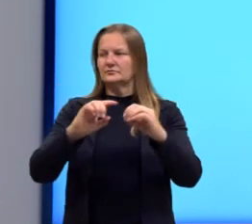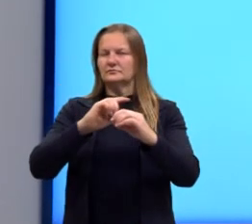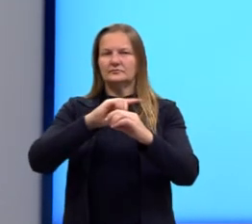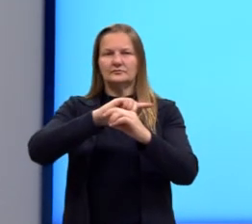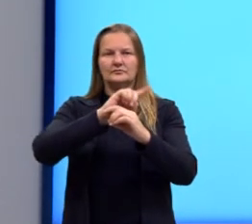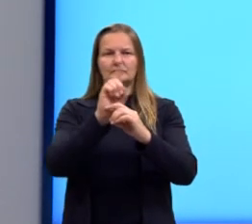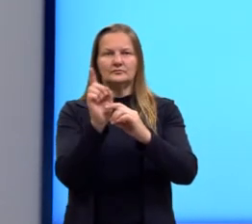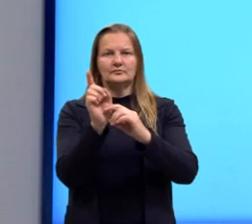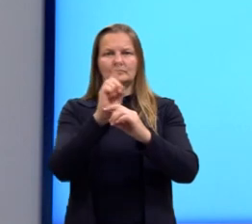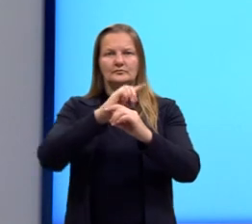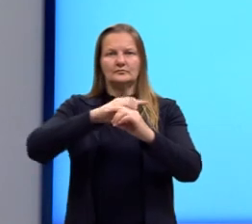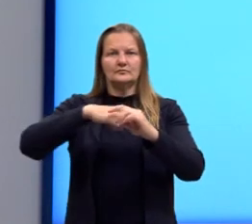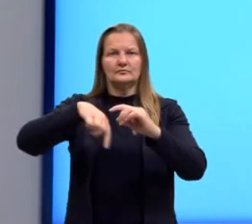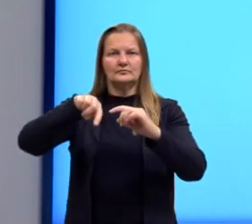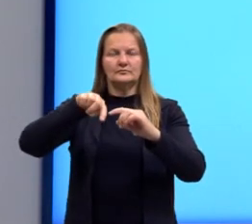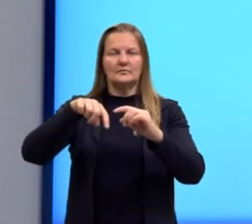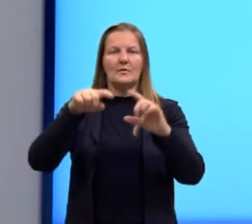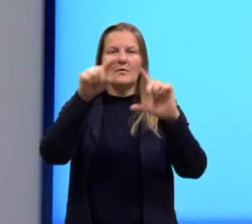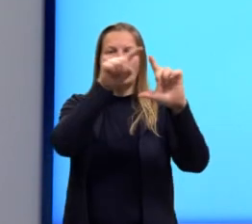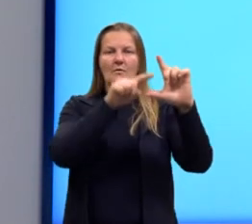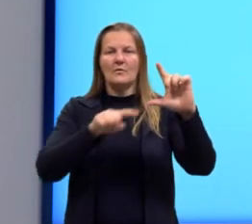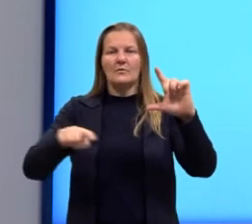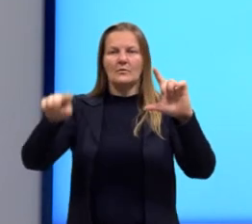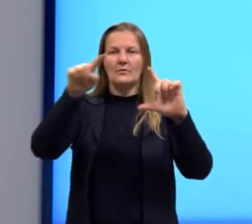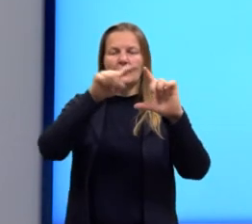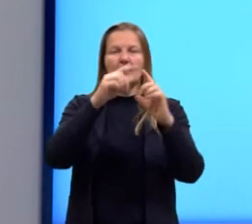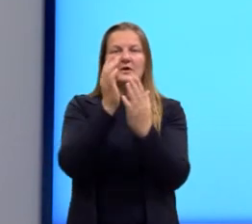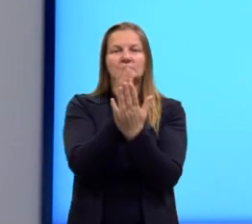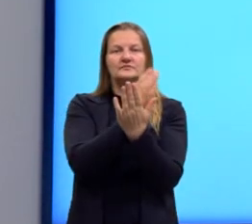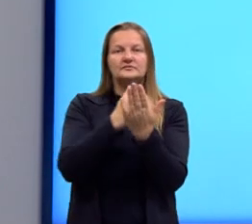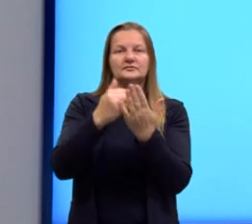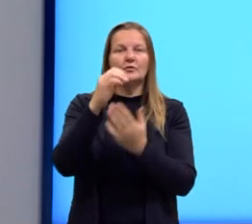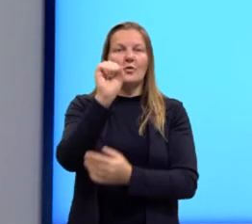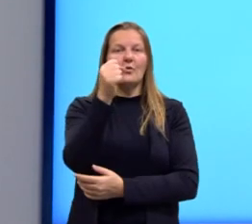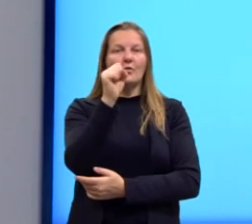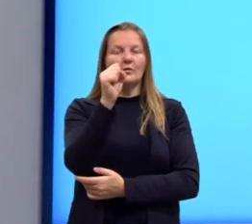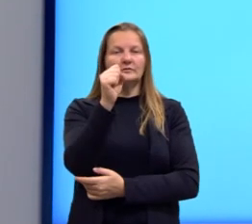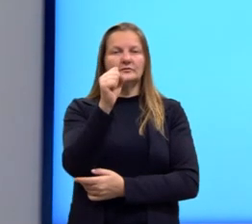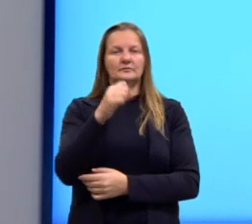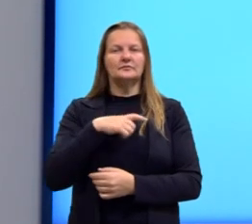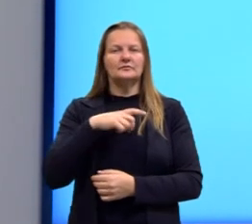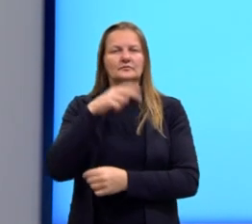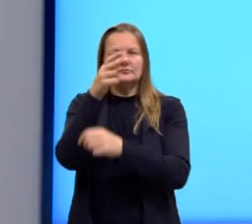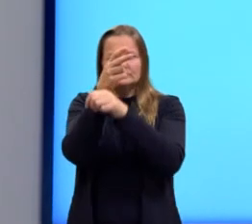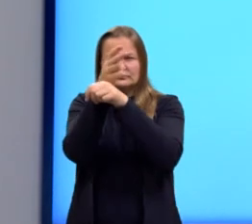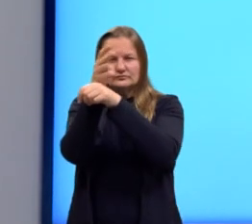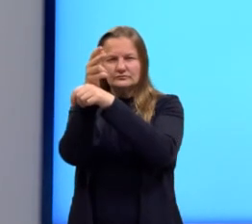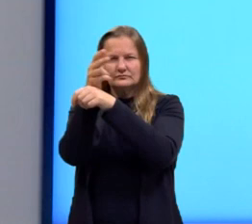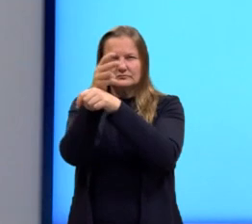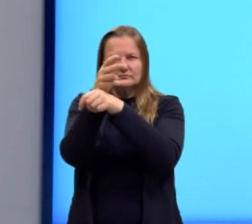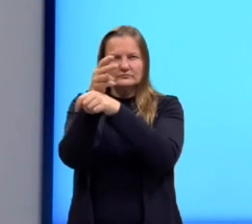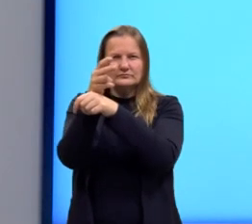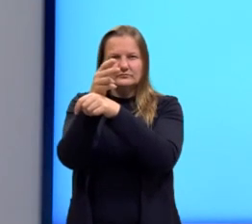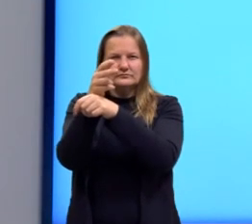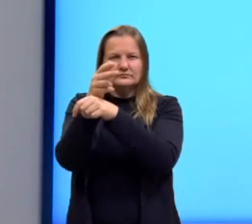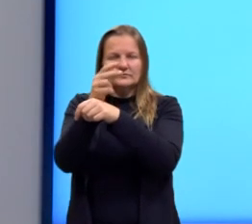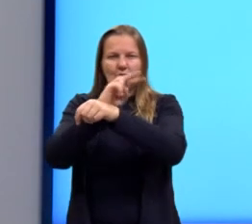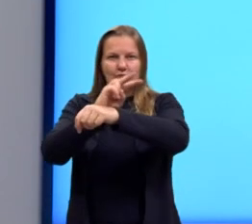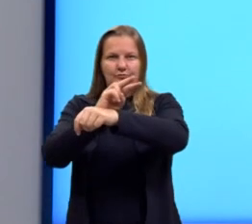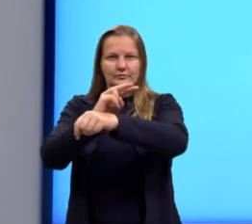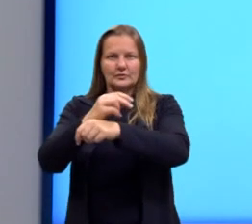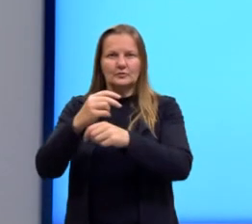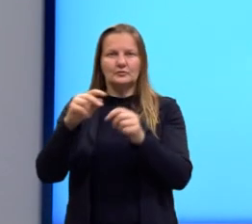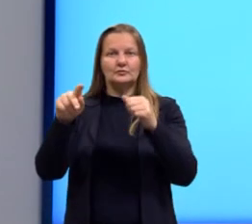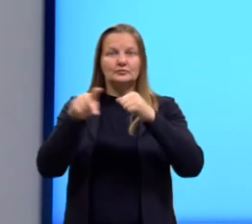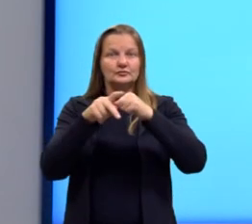sentidos que dividem o círculo em partes iguais uma câmera de vigilância está fixada no teto de um